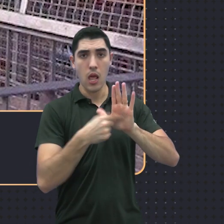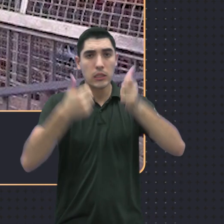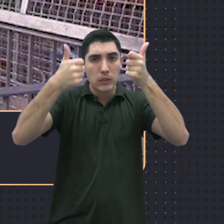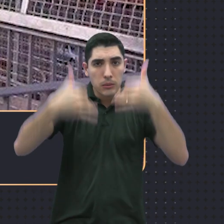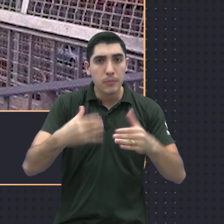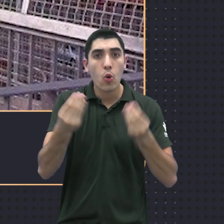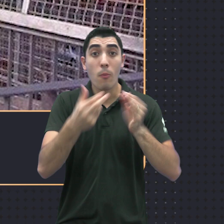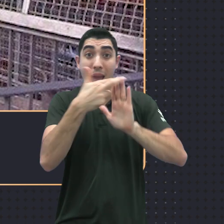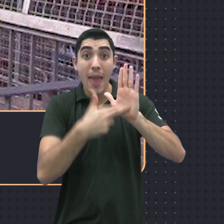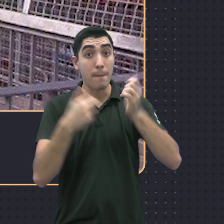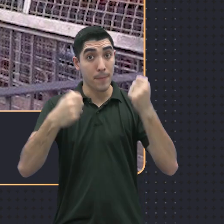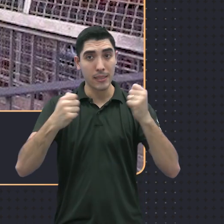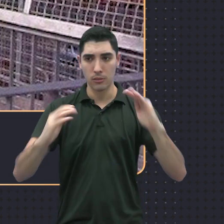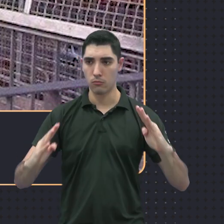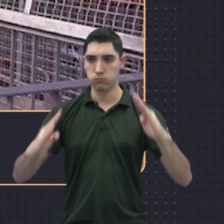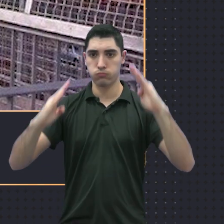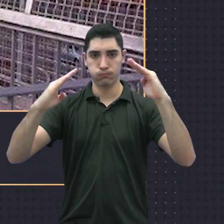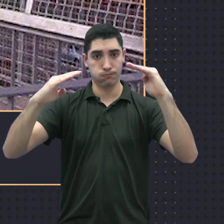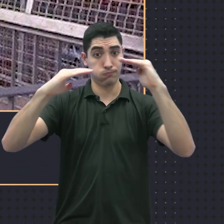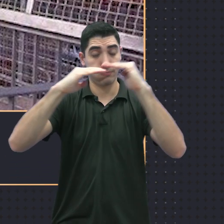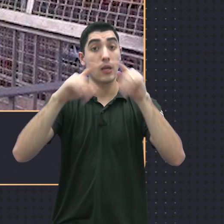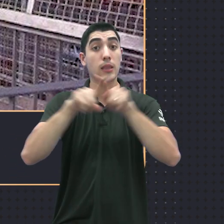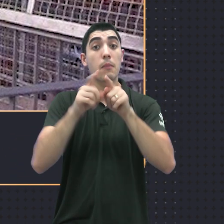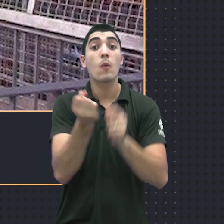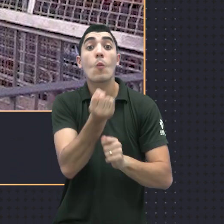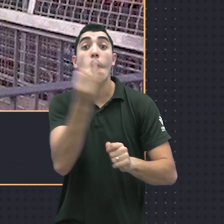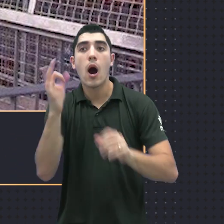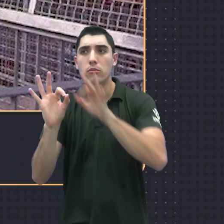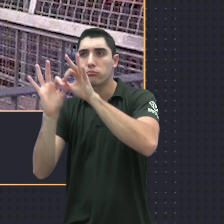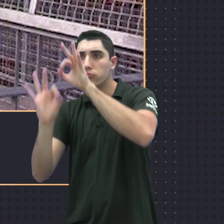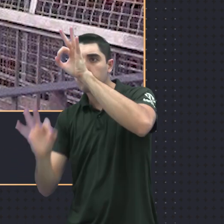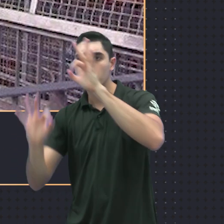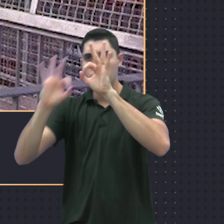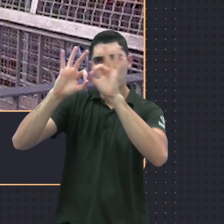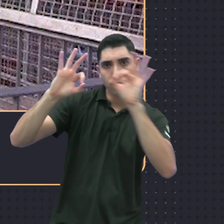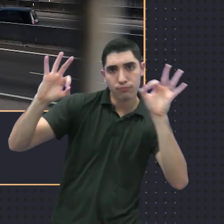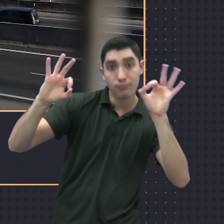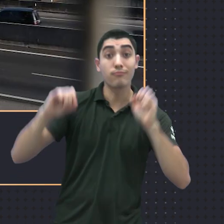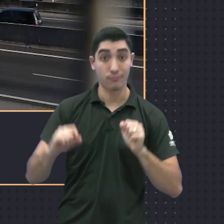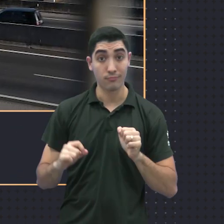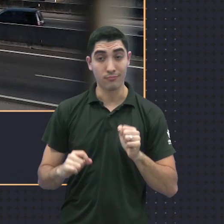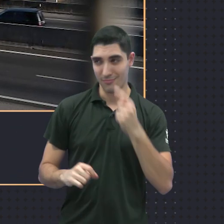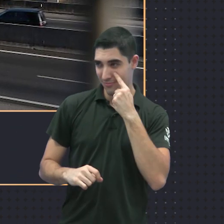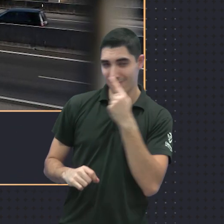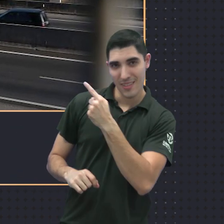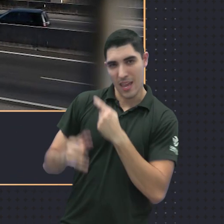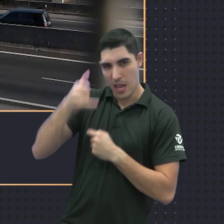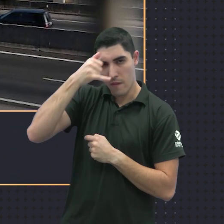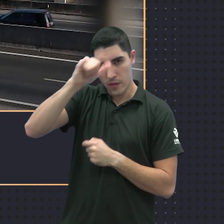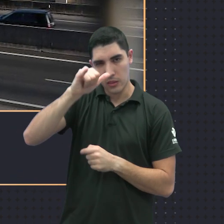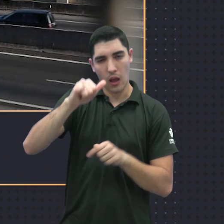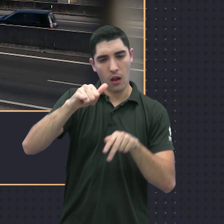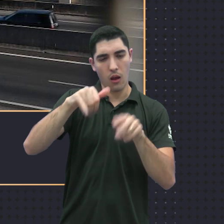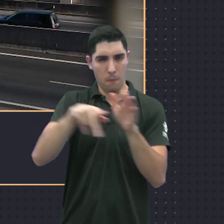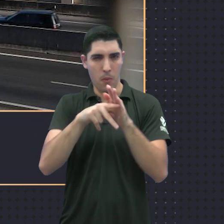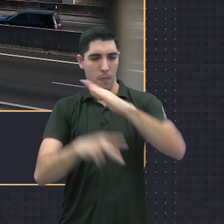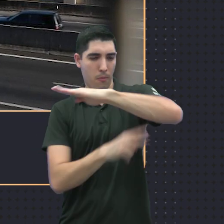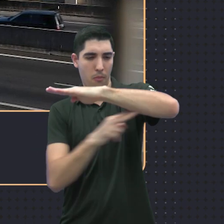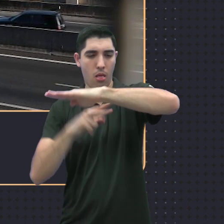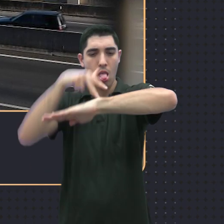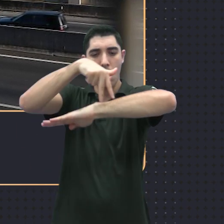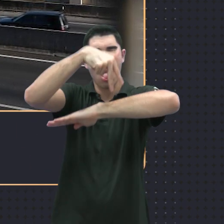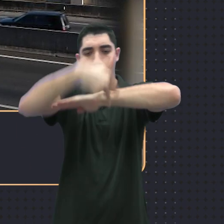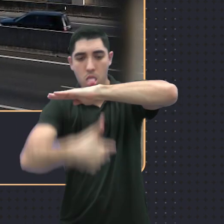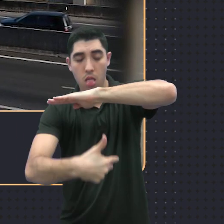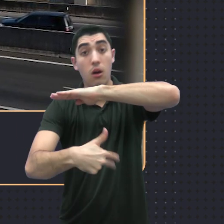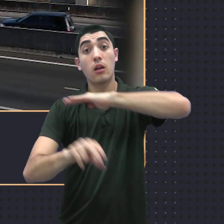serão montadas e define a altura e largura mínima das grades de proteção. Além de evitar quedas e acidentes, as